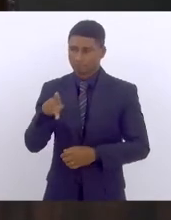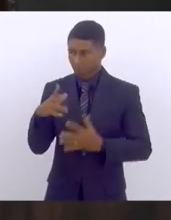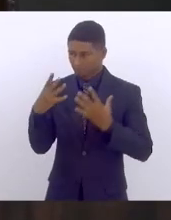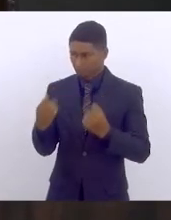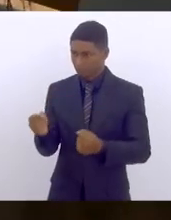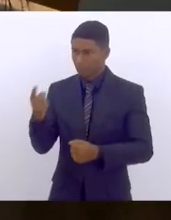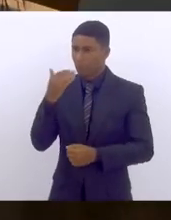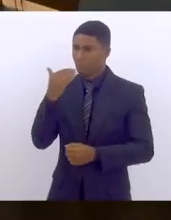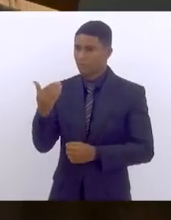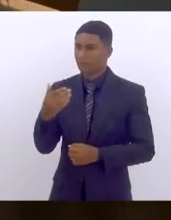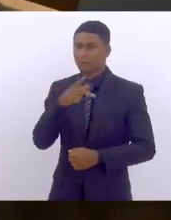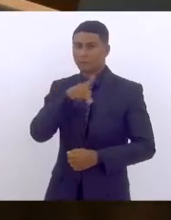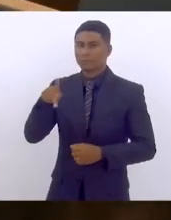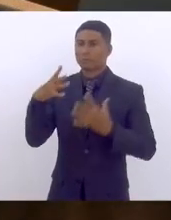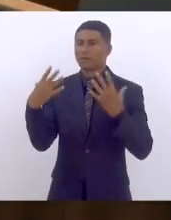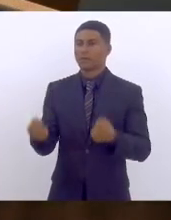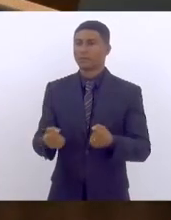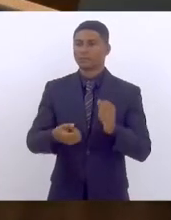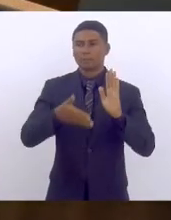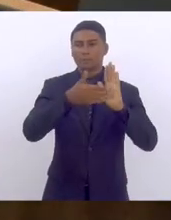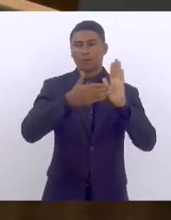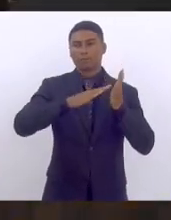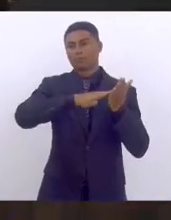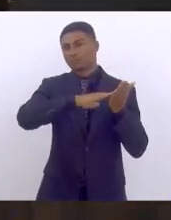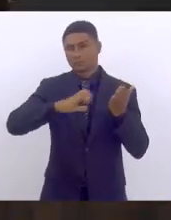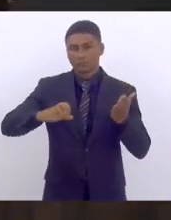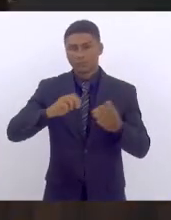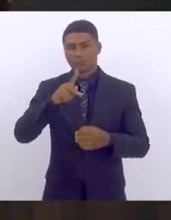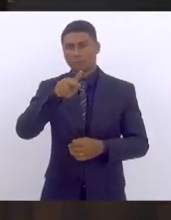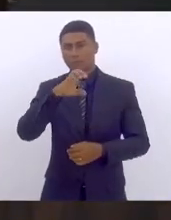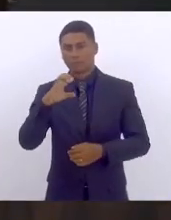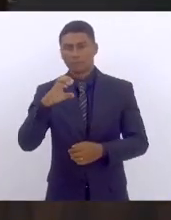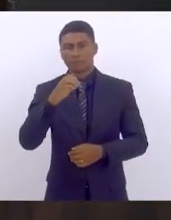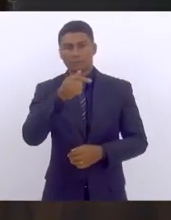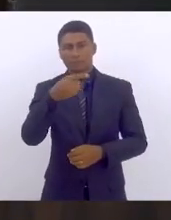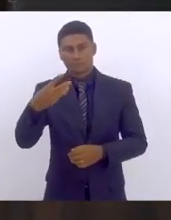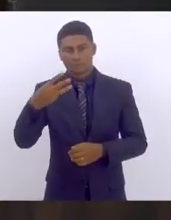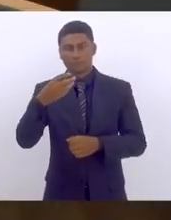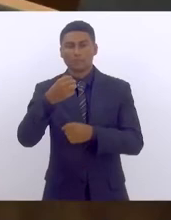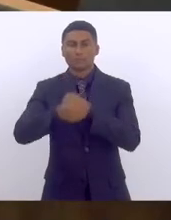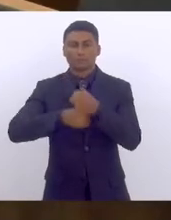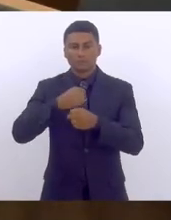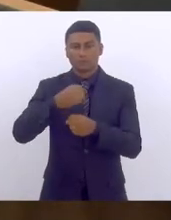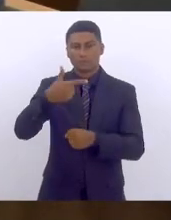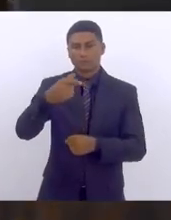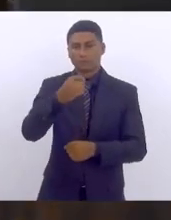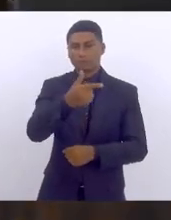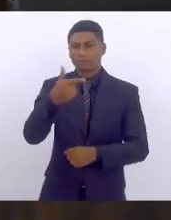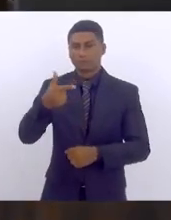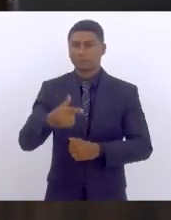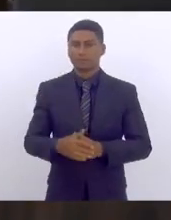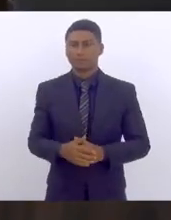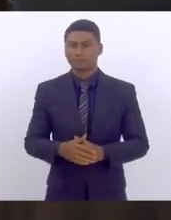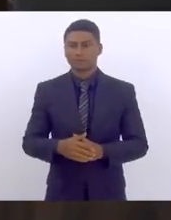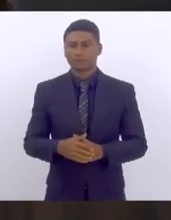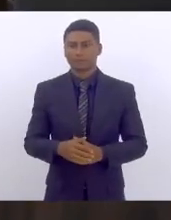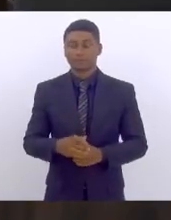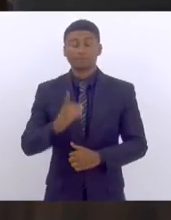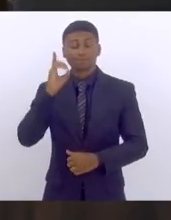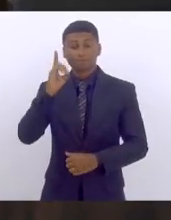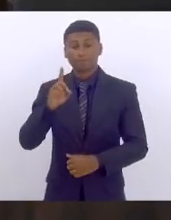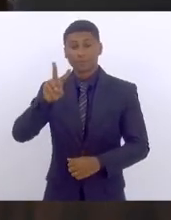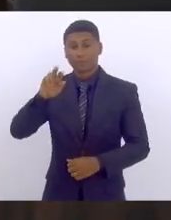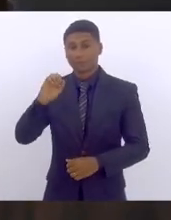pedido de Vossa Excelência e retira de pauta a PEC 73/2022. Obrigado. Deputado Valdeque Carneiro,